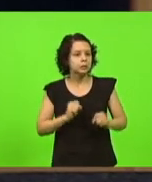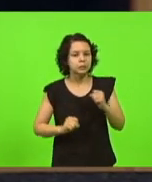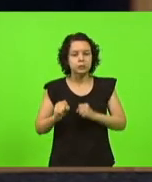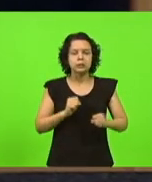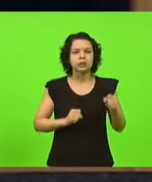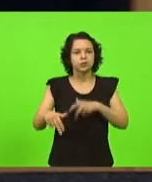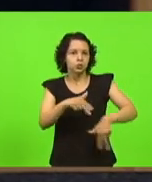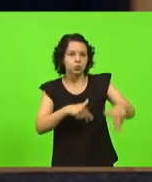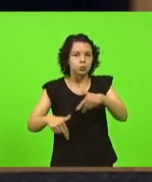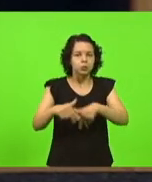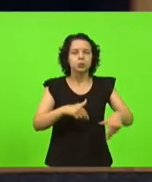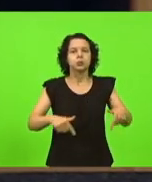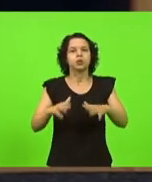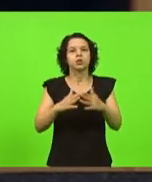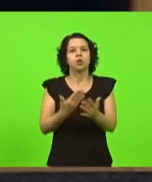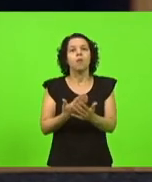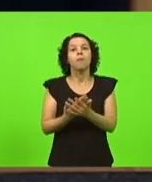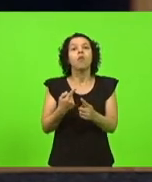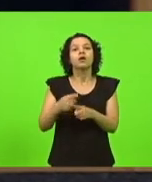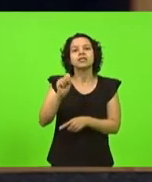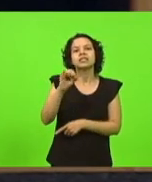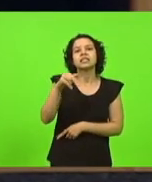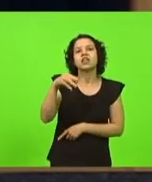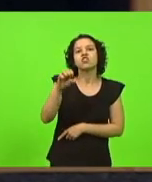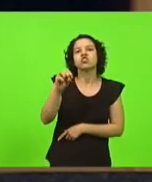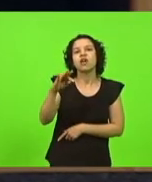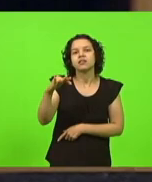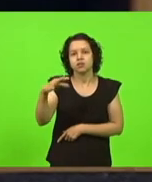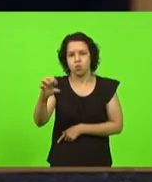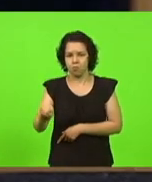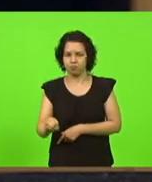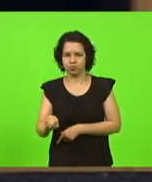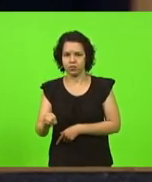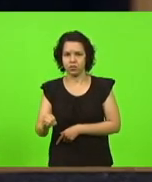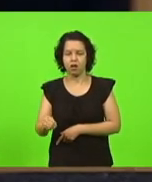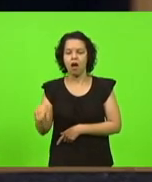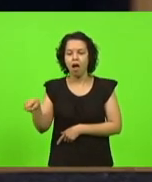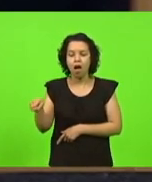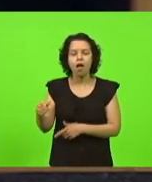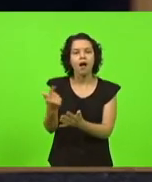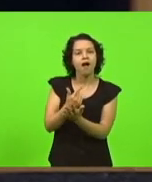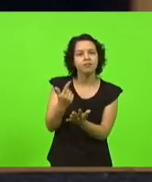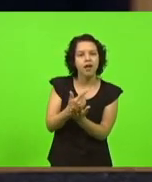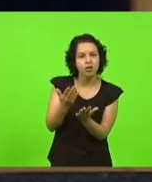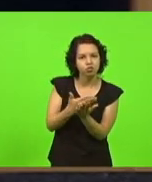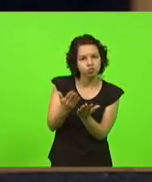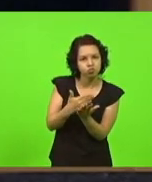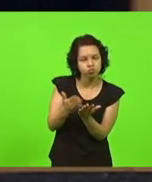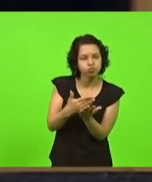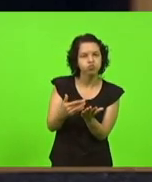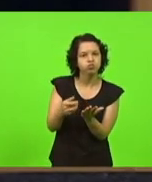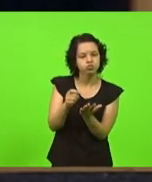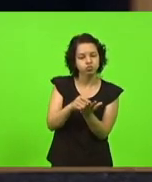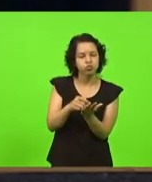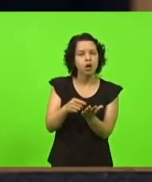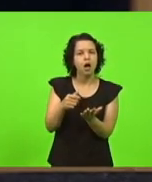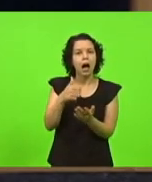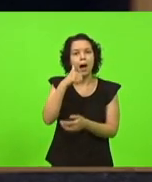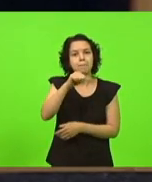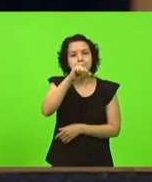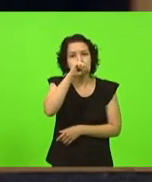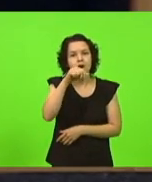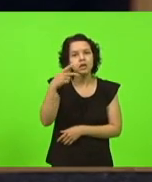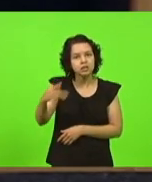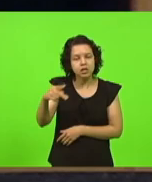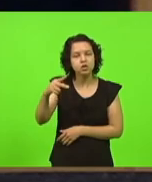era sinestésico. E chegou lá com um caderninho. E a mãe dele chorou quando leu o recado da